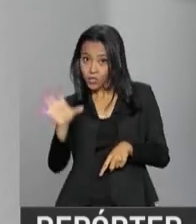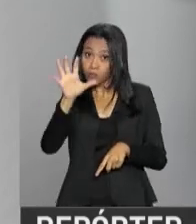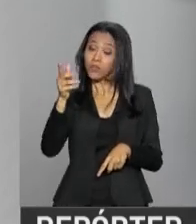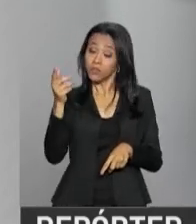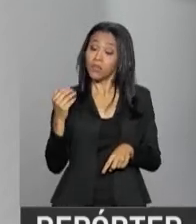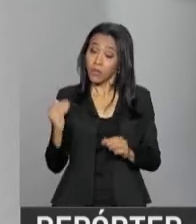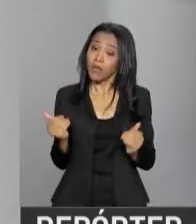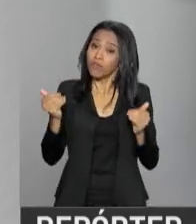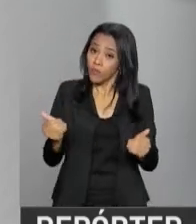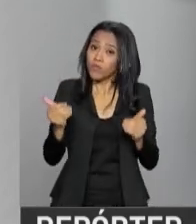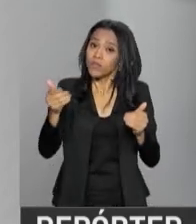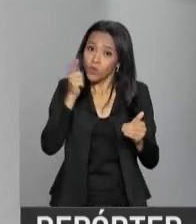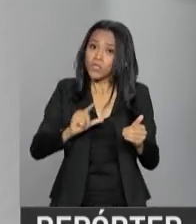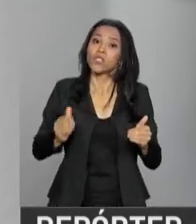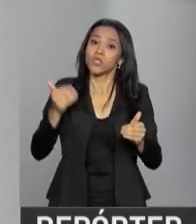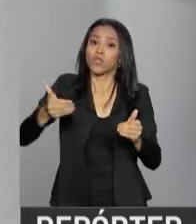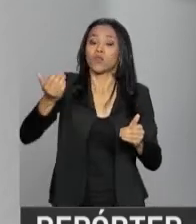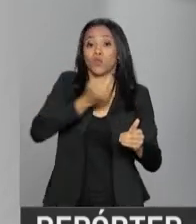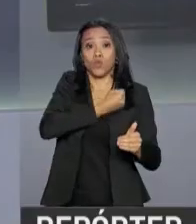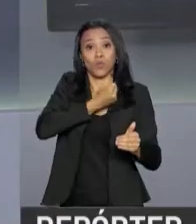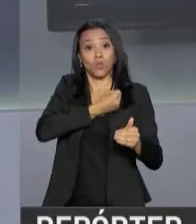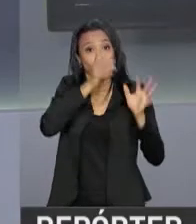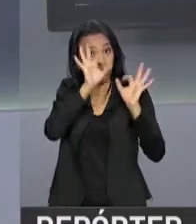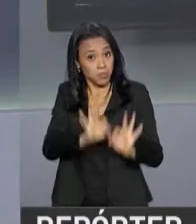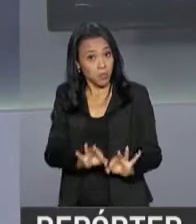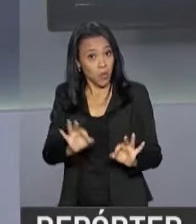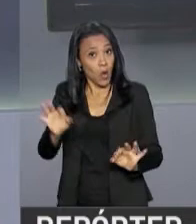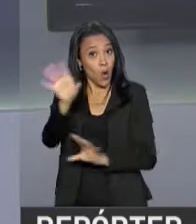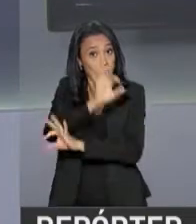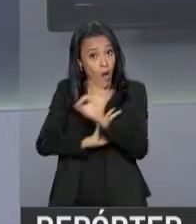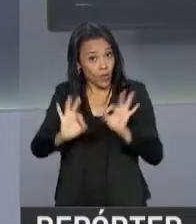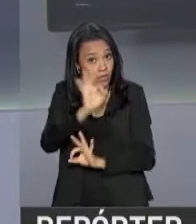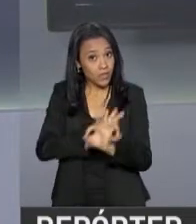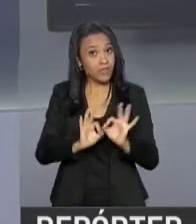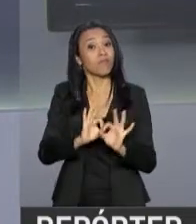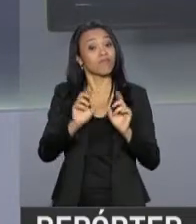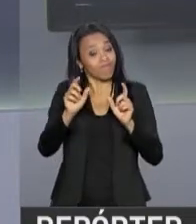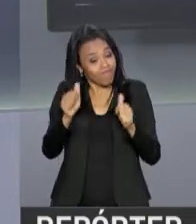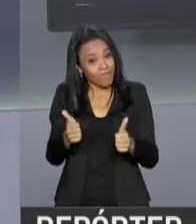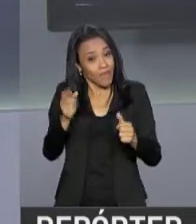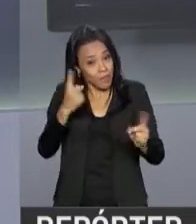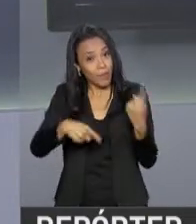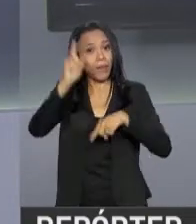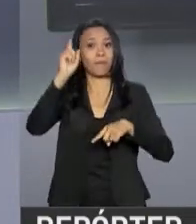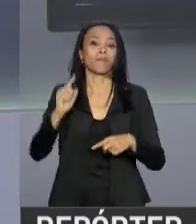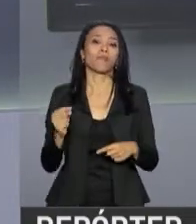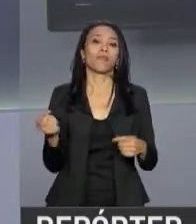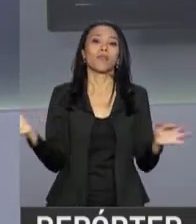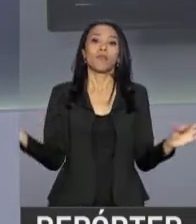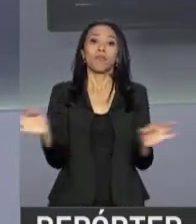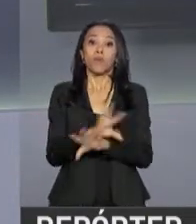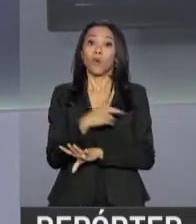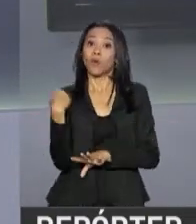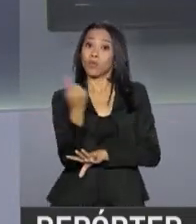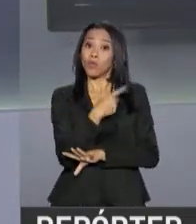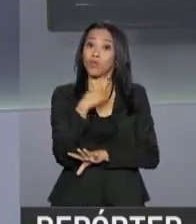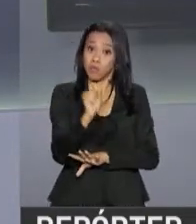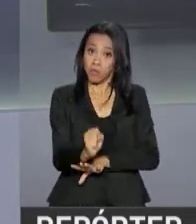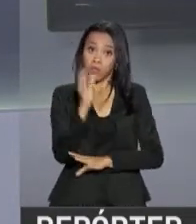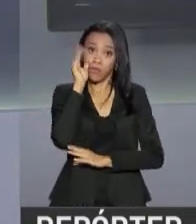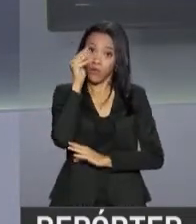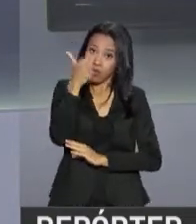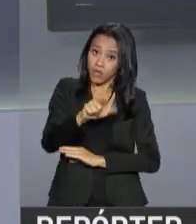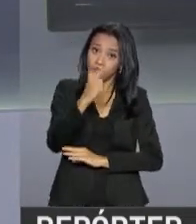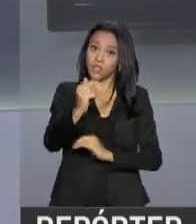fortemente e os números confirmam ordem é progresso nós ficamos por aqui você pode rever as reportagens no youtube